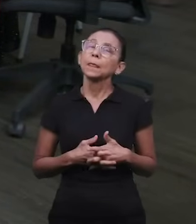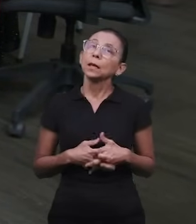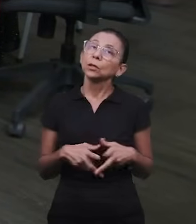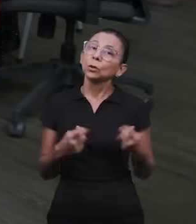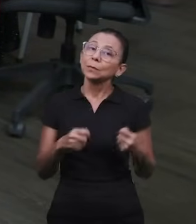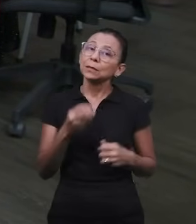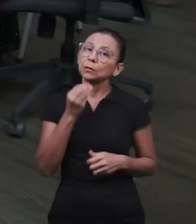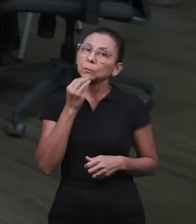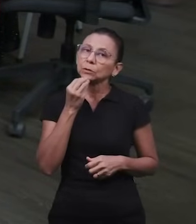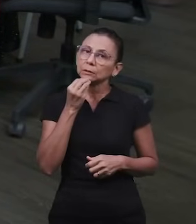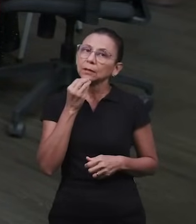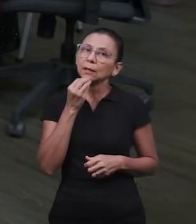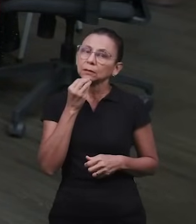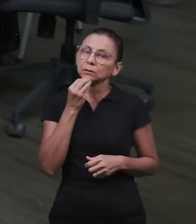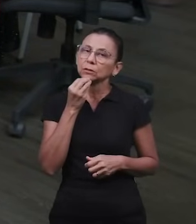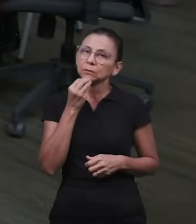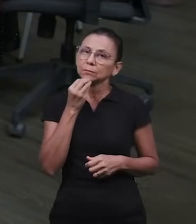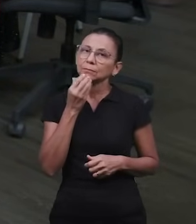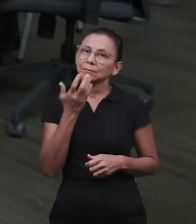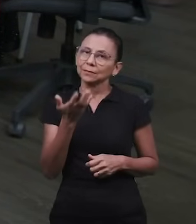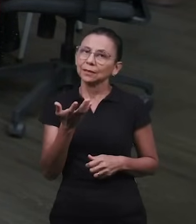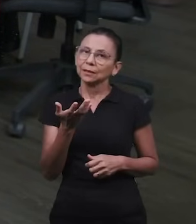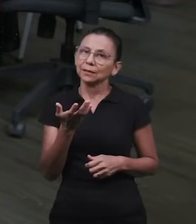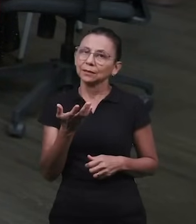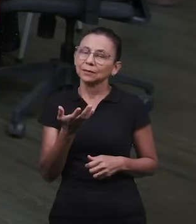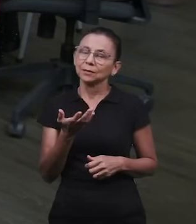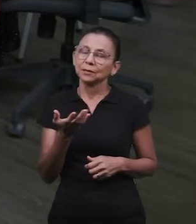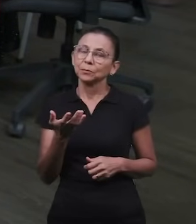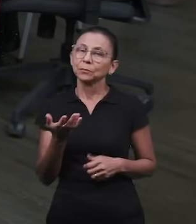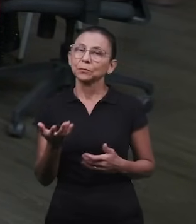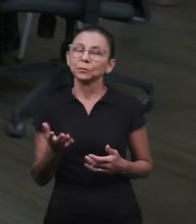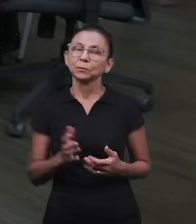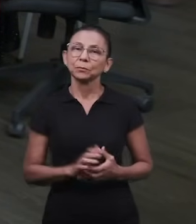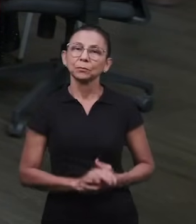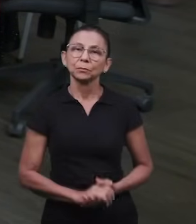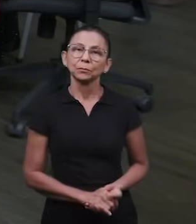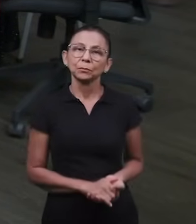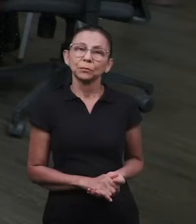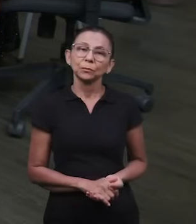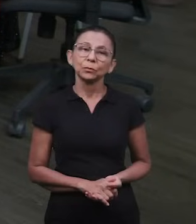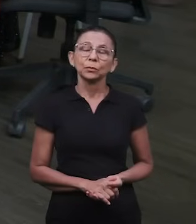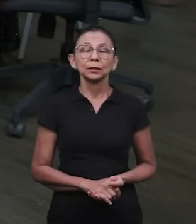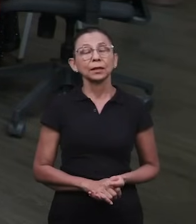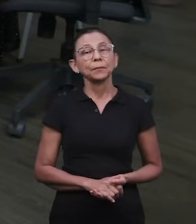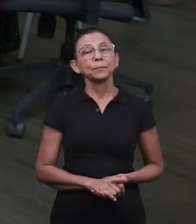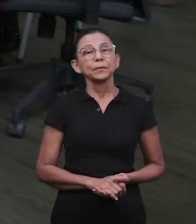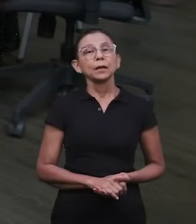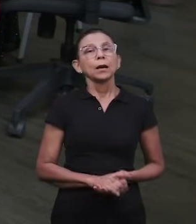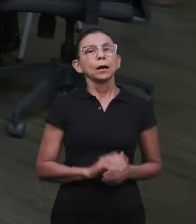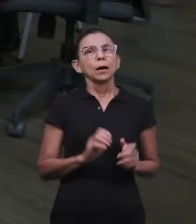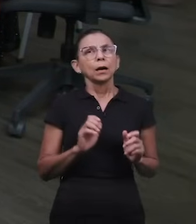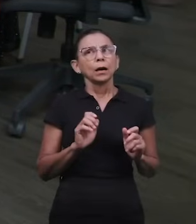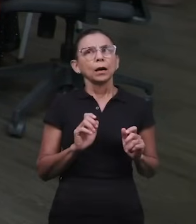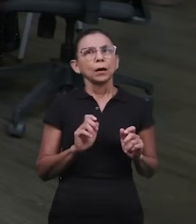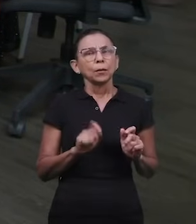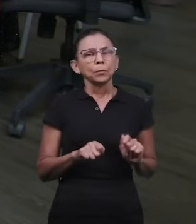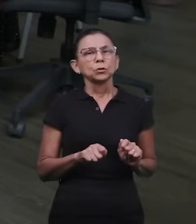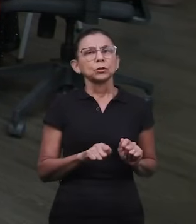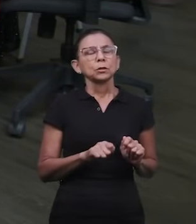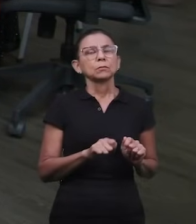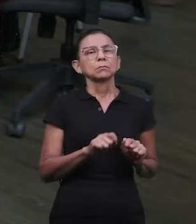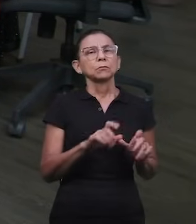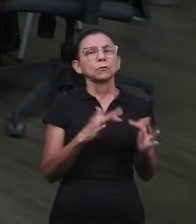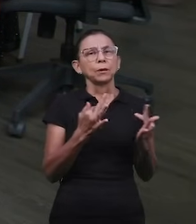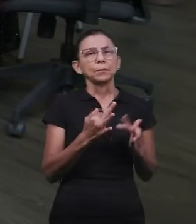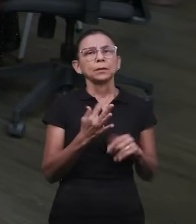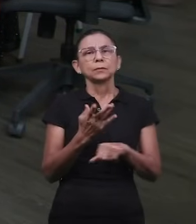É oportunidade. Evangelização é oportunidade. Ele vai ter momento que ele vai chegar e ele vai te procurar. Vai ter um